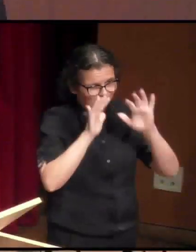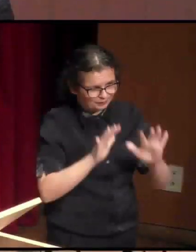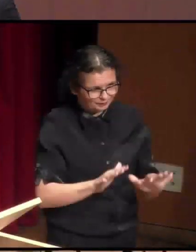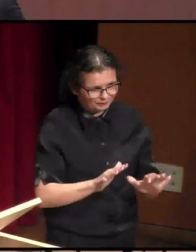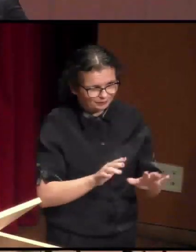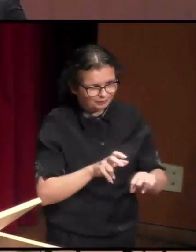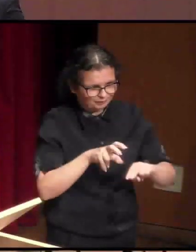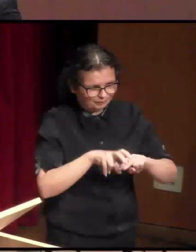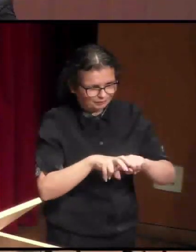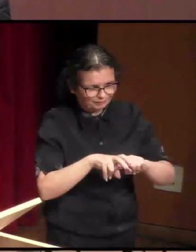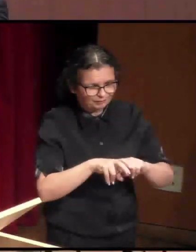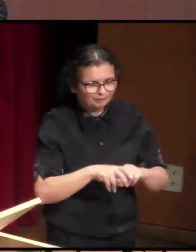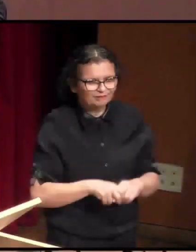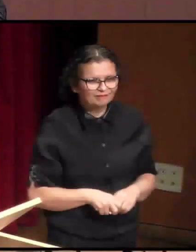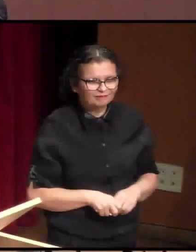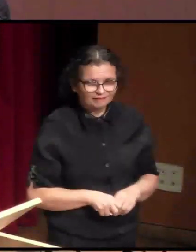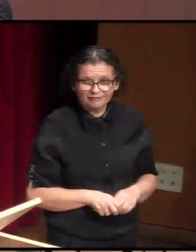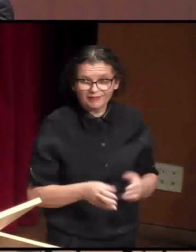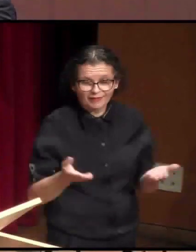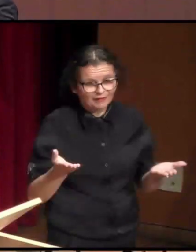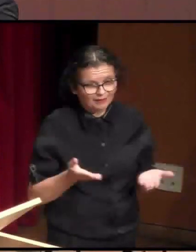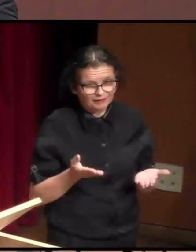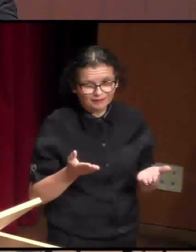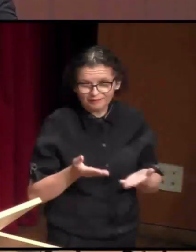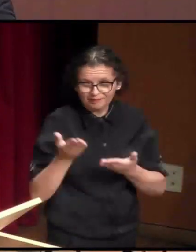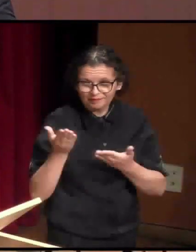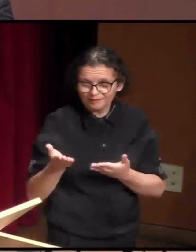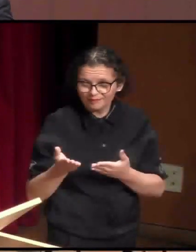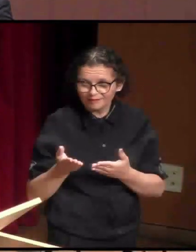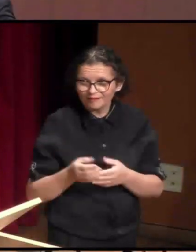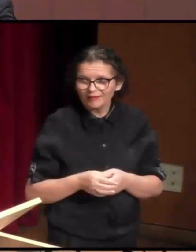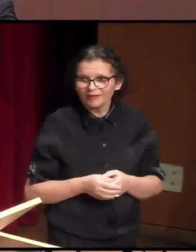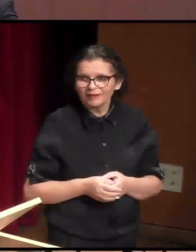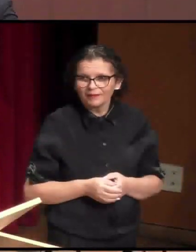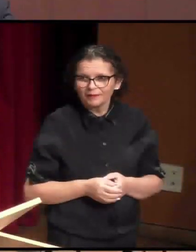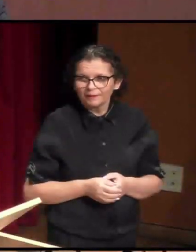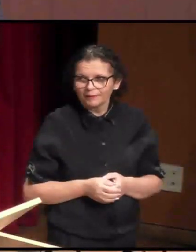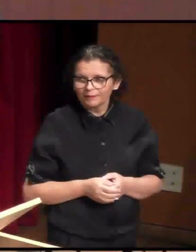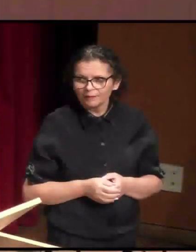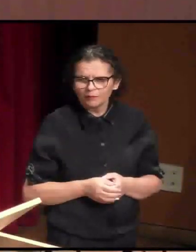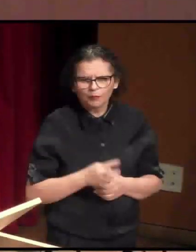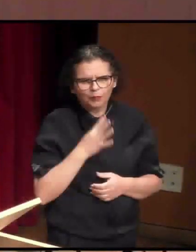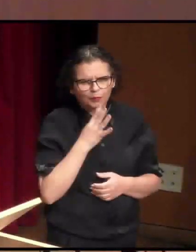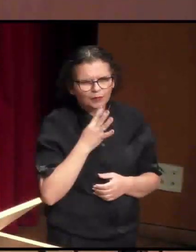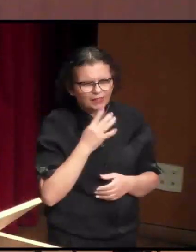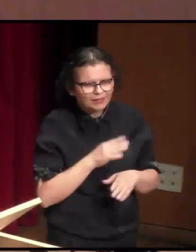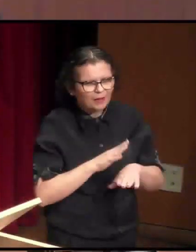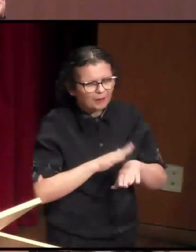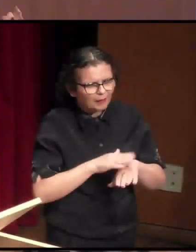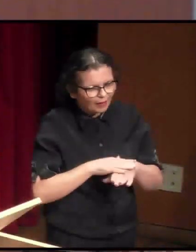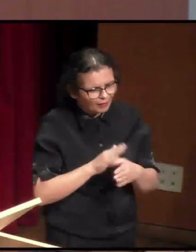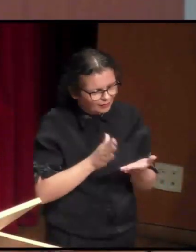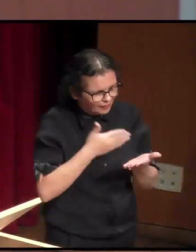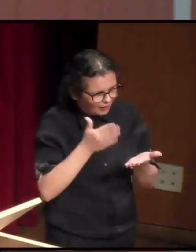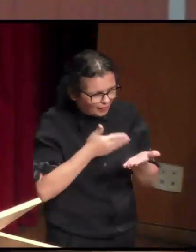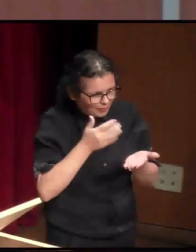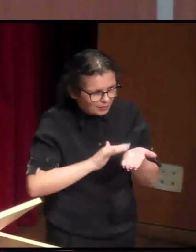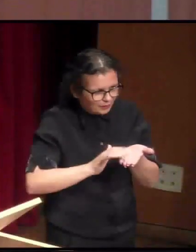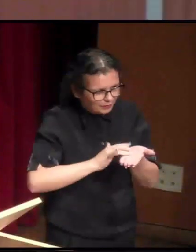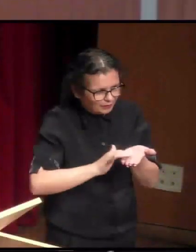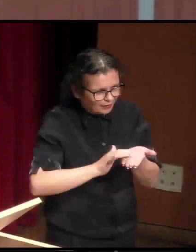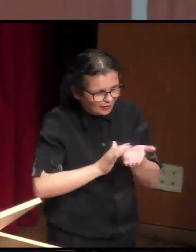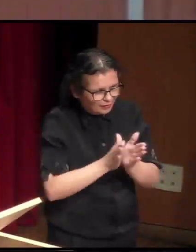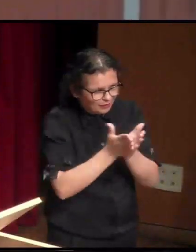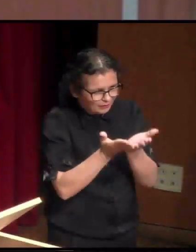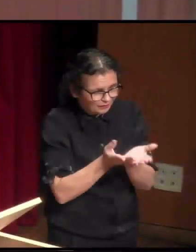sentar. E agora eu passo a palavra para a Emilene, que está conduzindo aí esse... Conheça mais da Bíblia em Braille, oferte pela Bíblia em